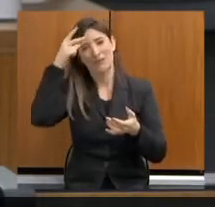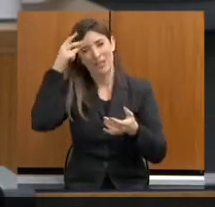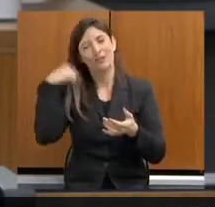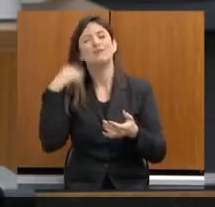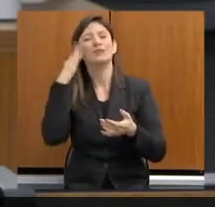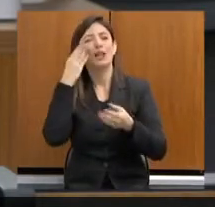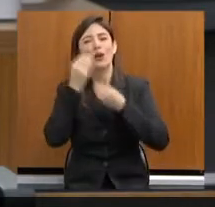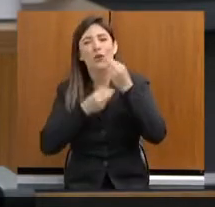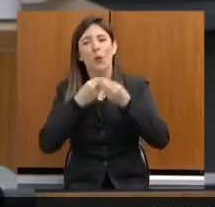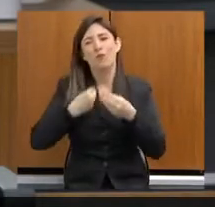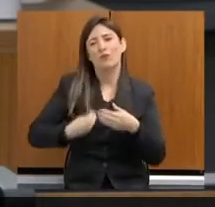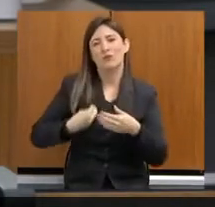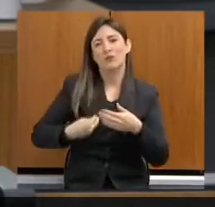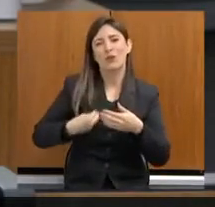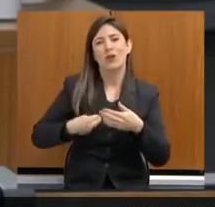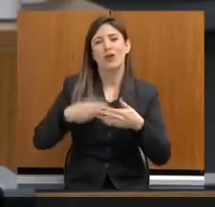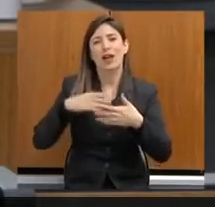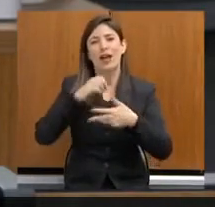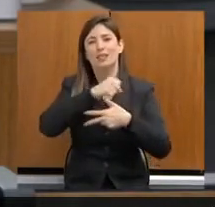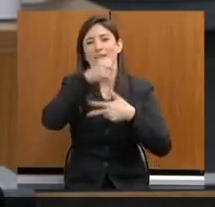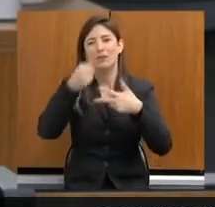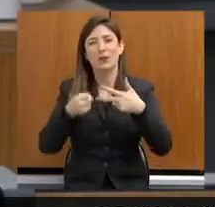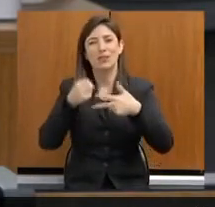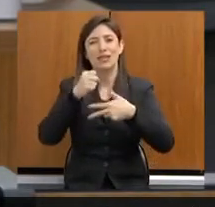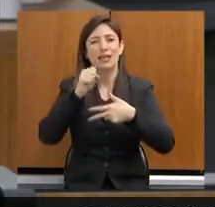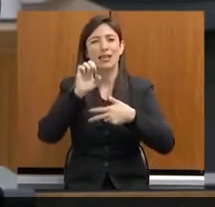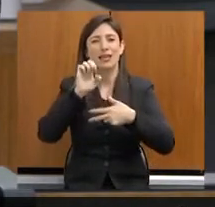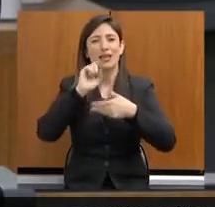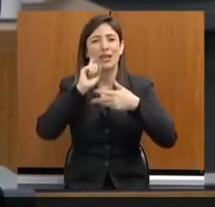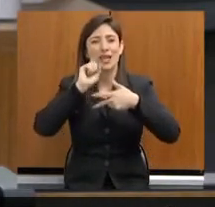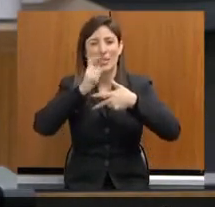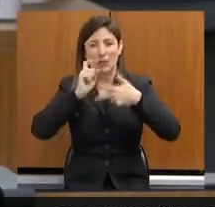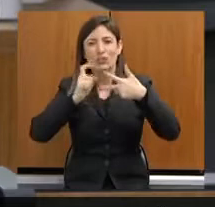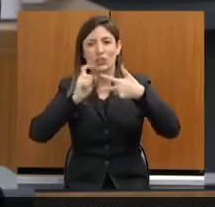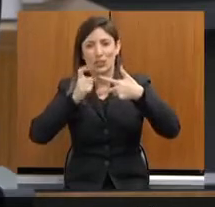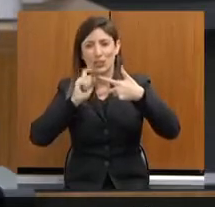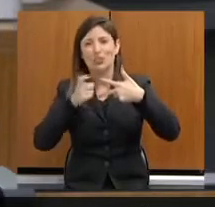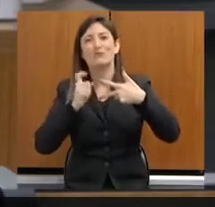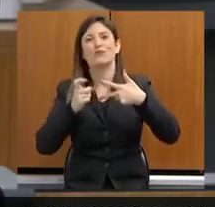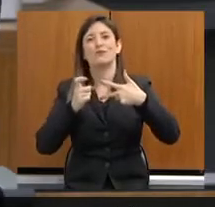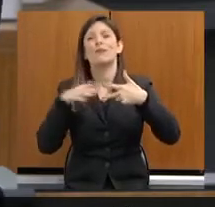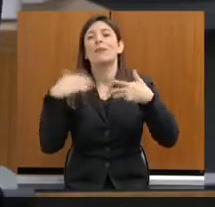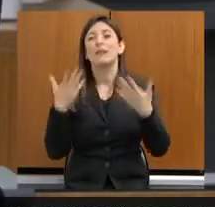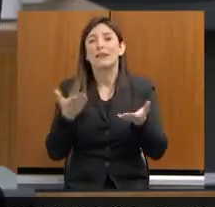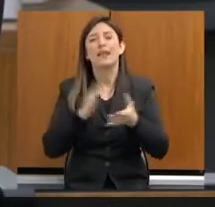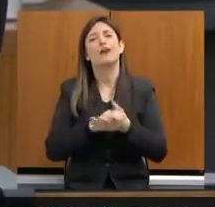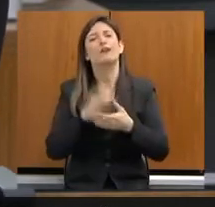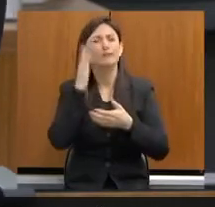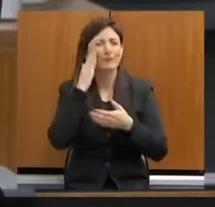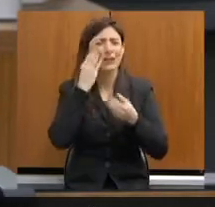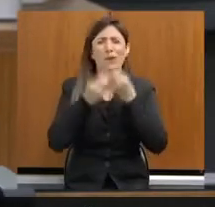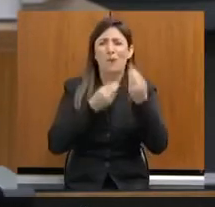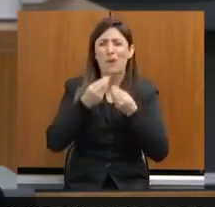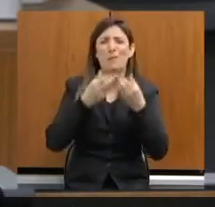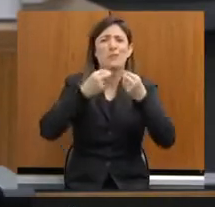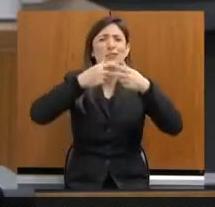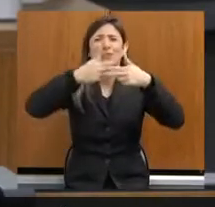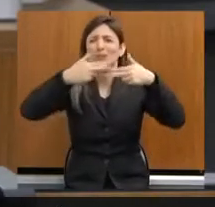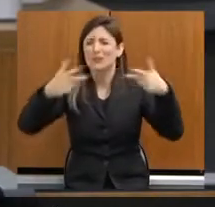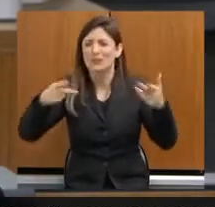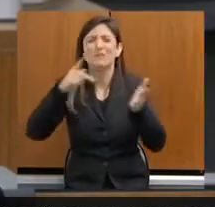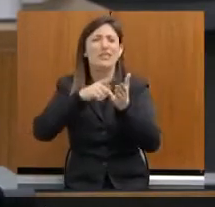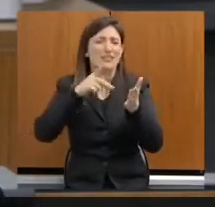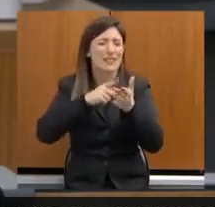você acaba se envolvendo com tantas coisas tantas coisas no caso já foi 200 coisas 200 ações e é